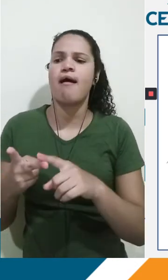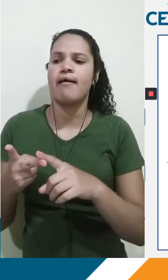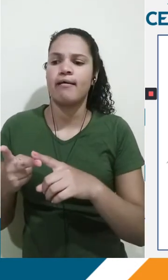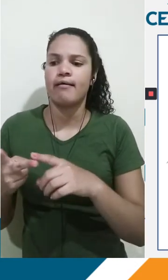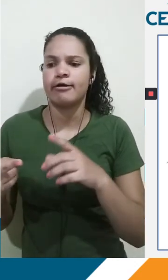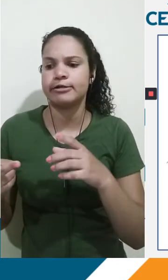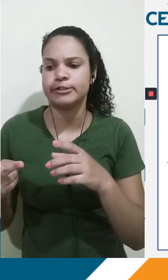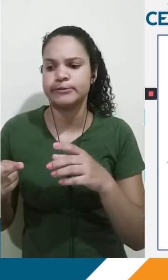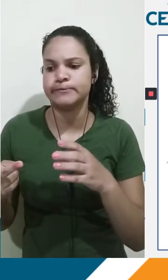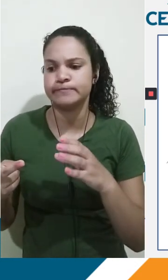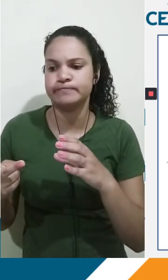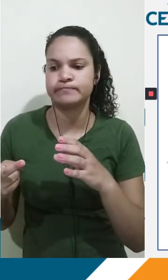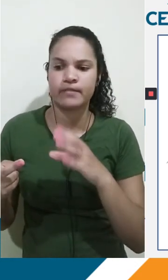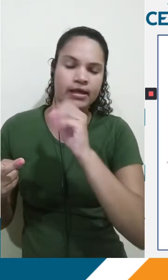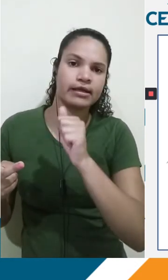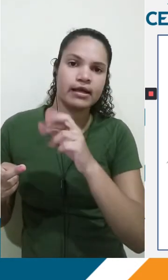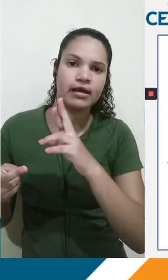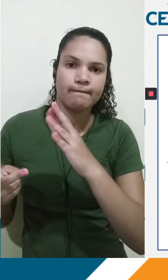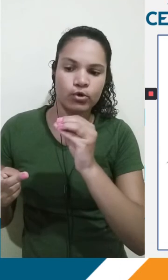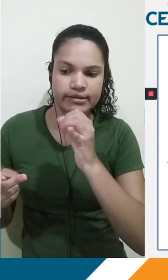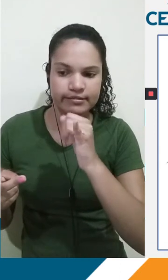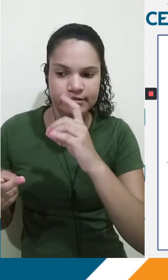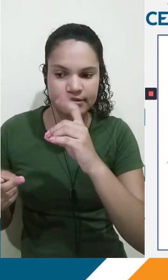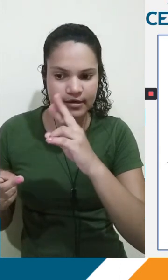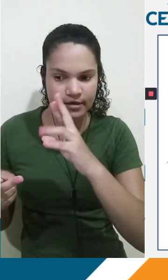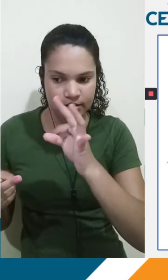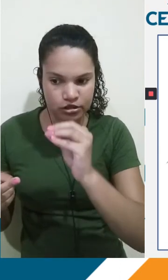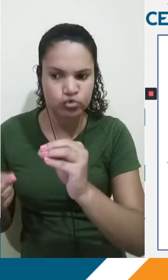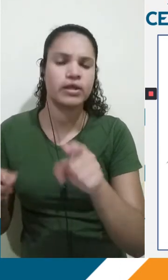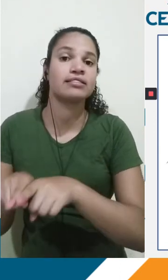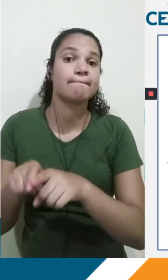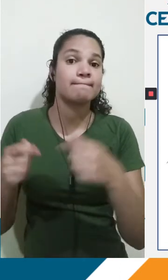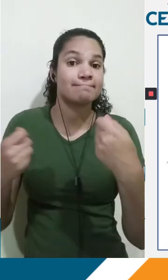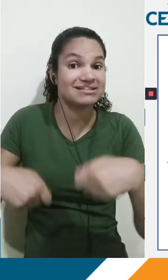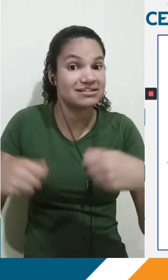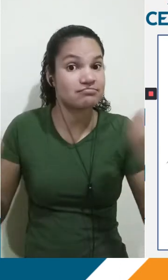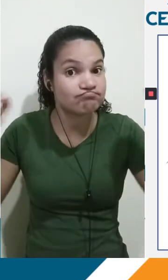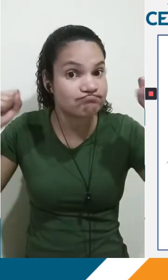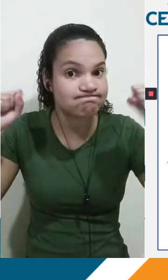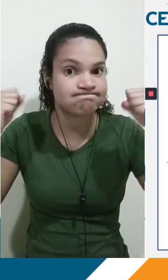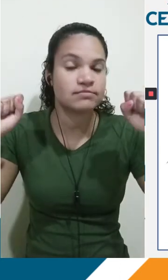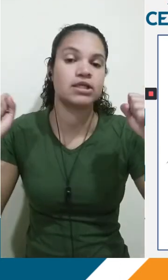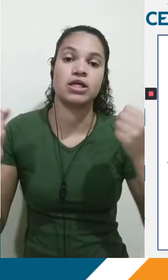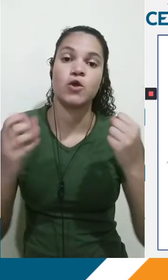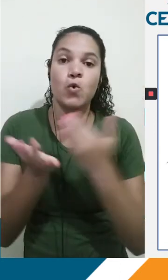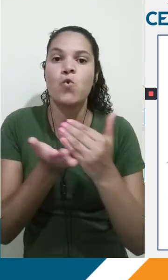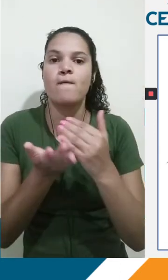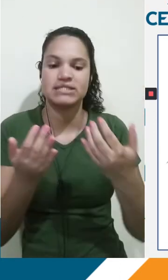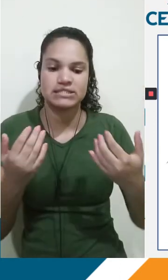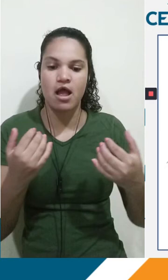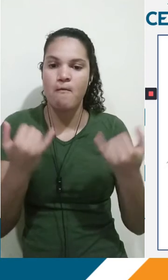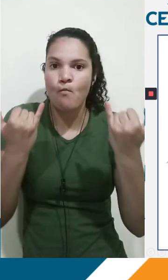carboidrato, de atividade física para queimar a glicose, o glicogênio, e começar a queimar a